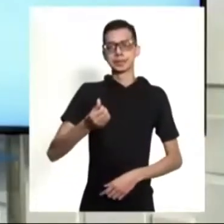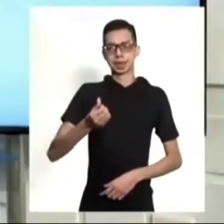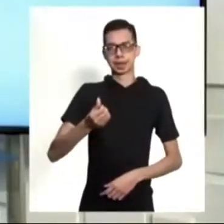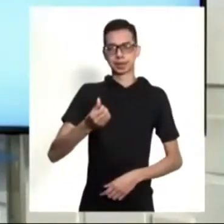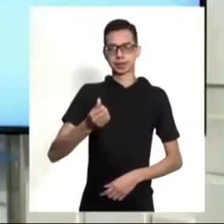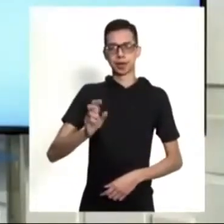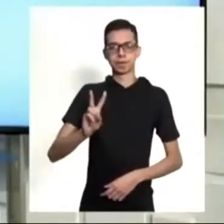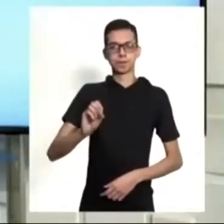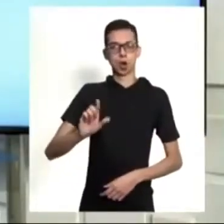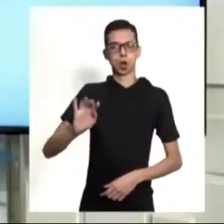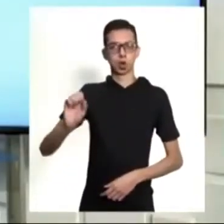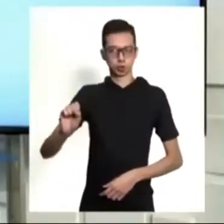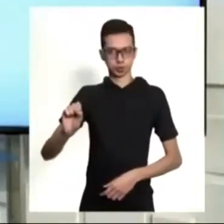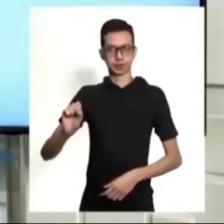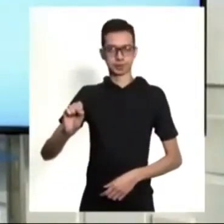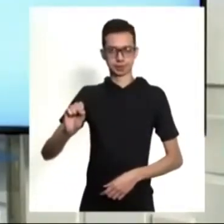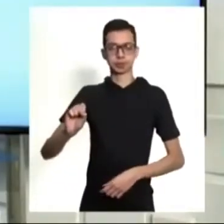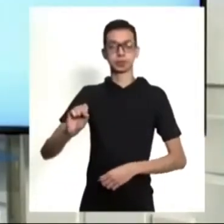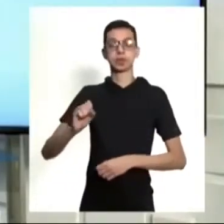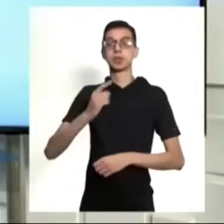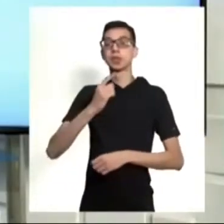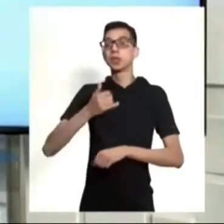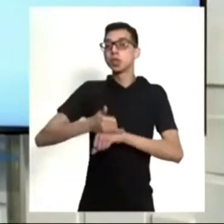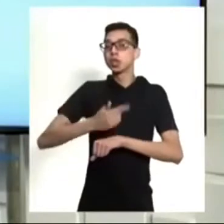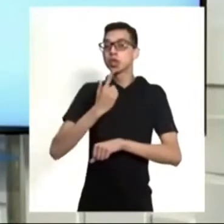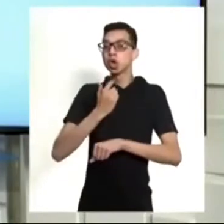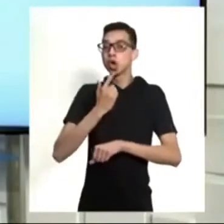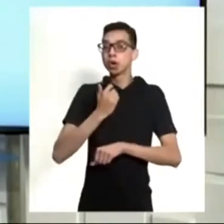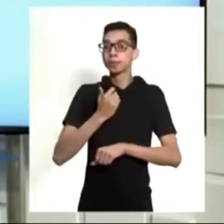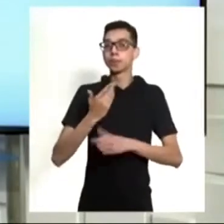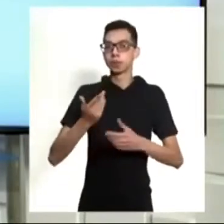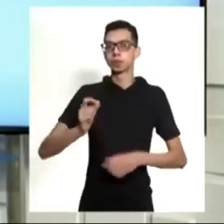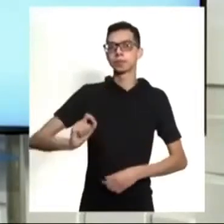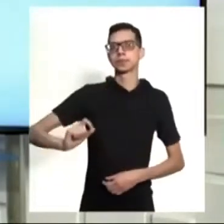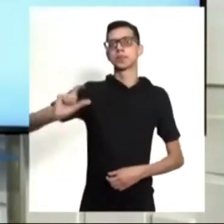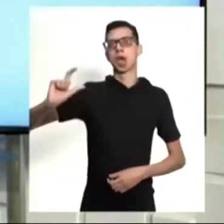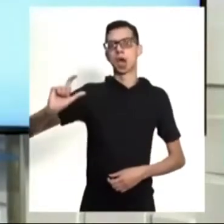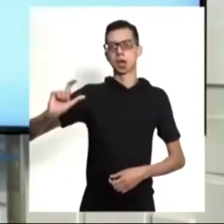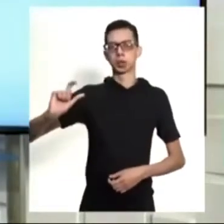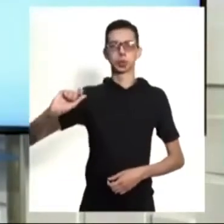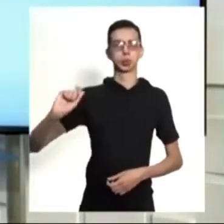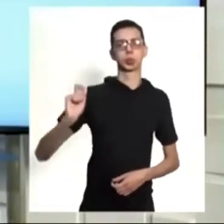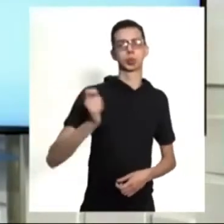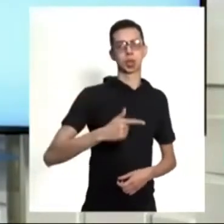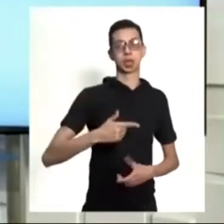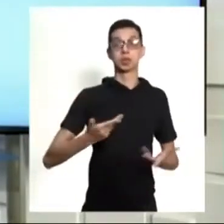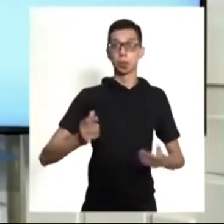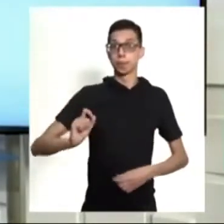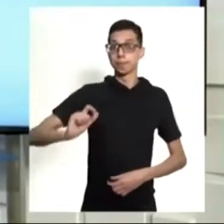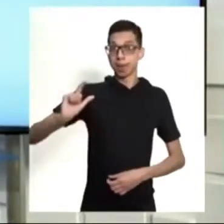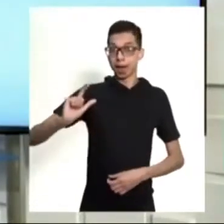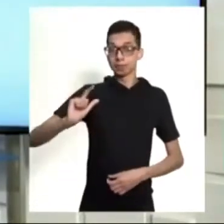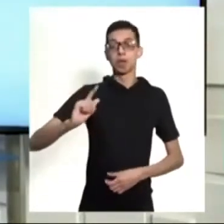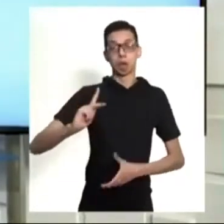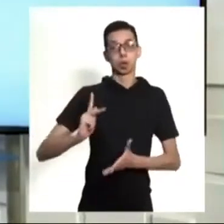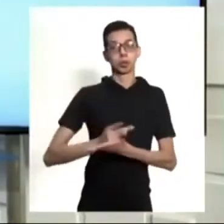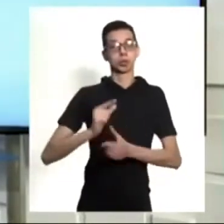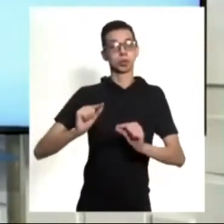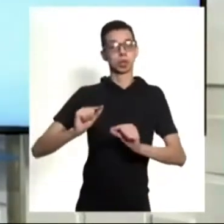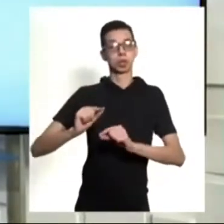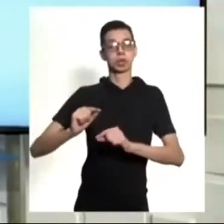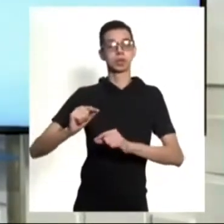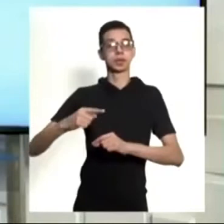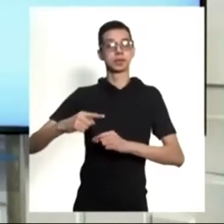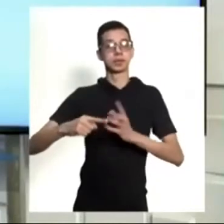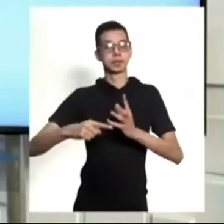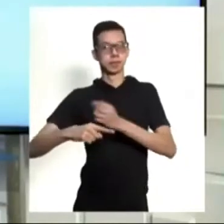do zinco é menos 0,70. Espera um pouquinho. O maior valor vai sofrer redução. Isso é muito importante nessa parte